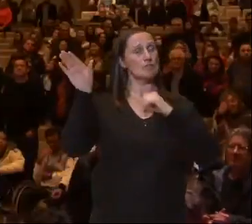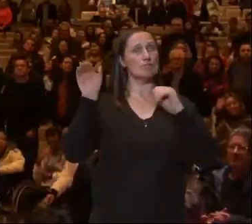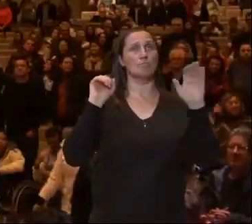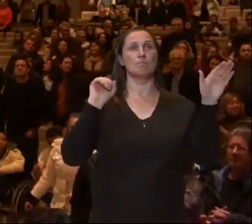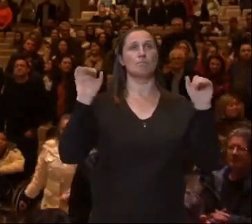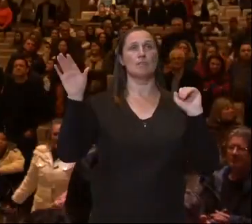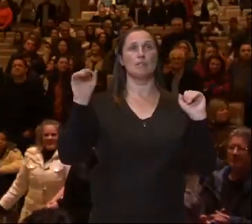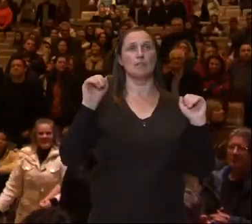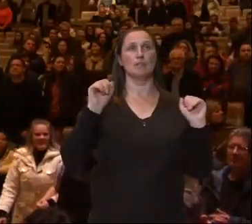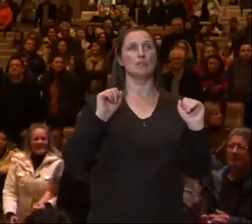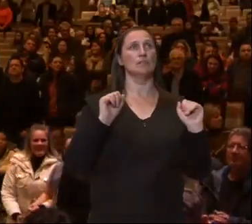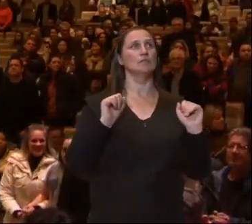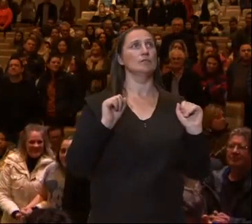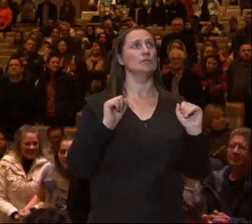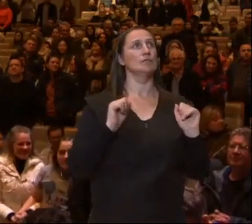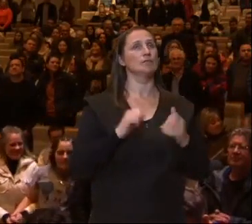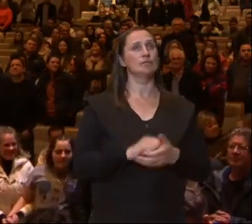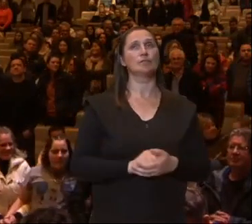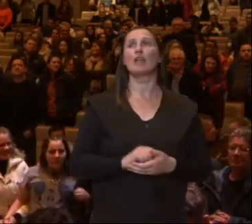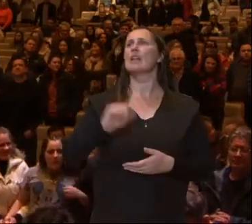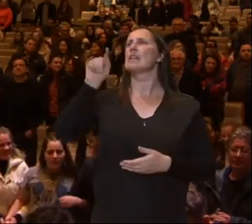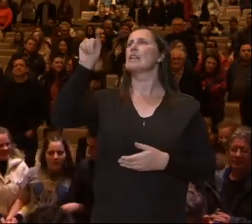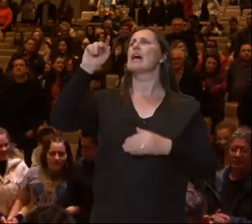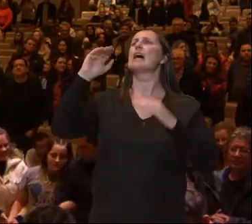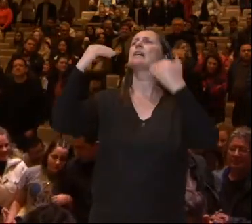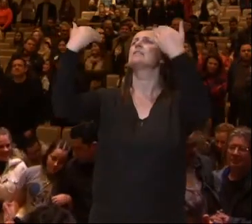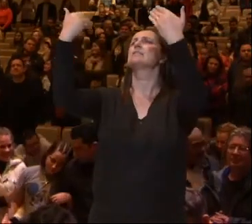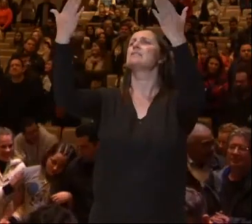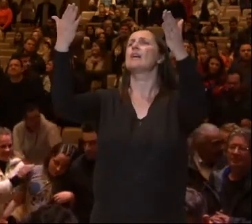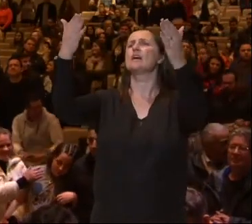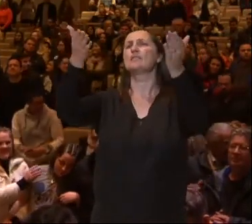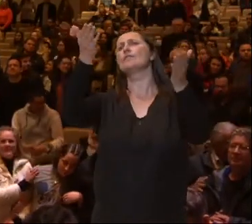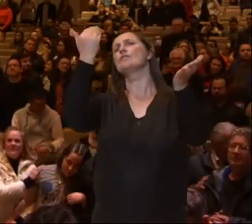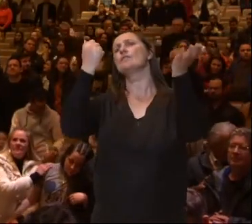cá. Sai lá do fundo, lá de trás. Venha.